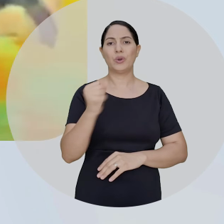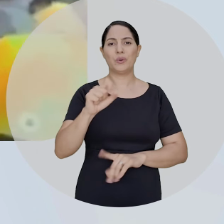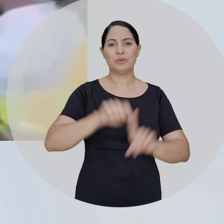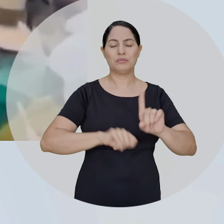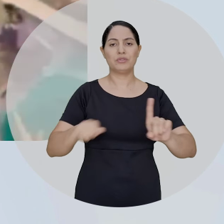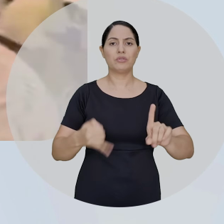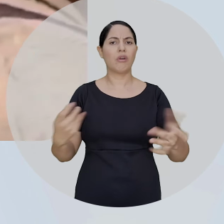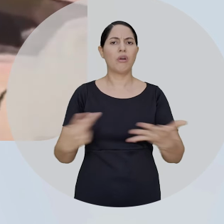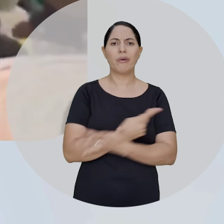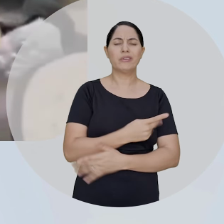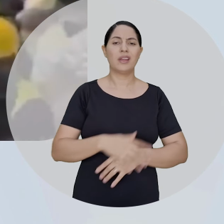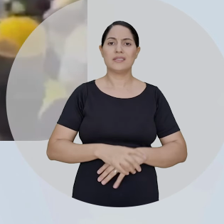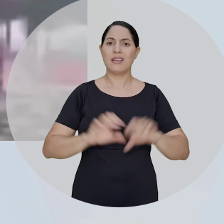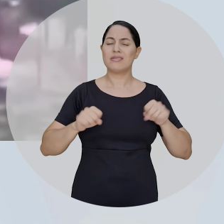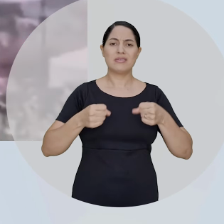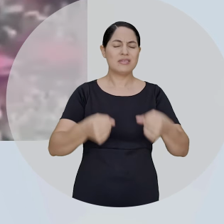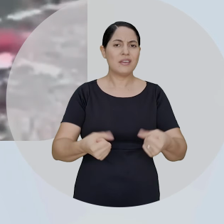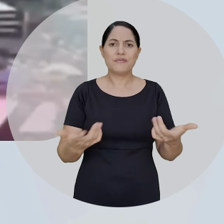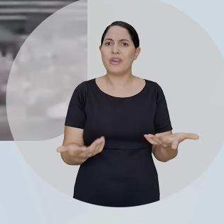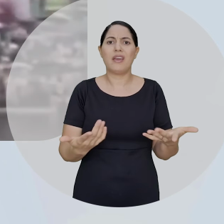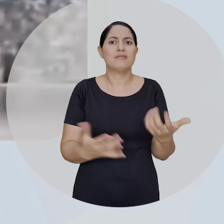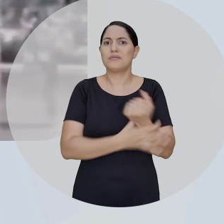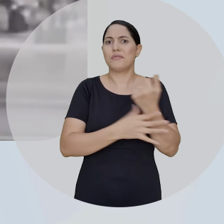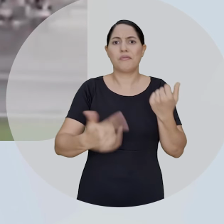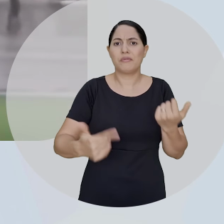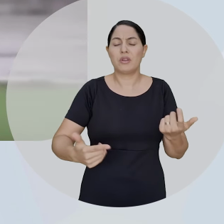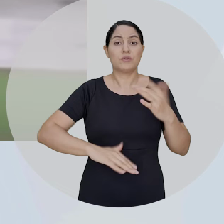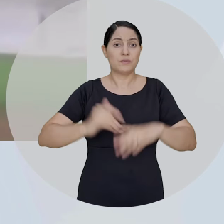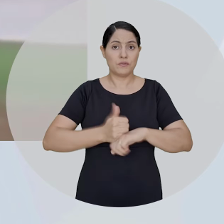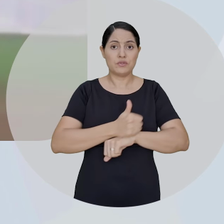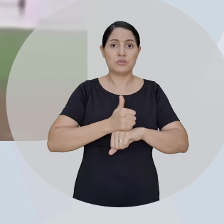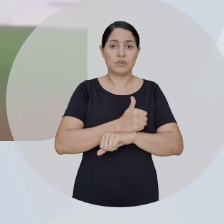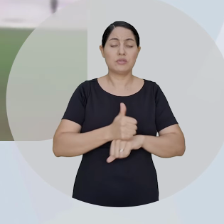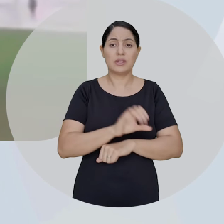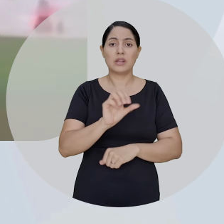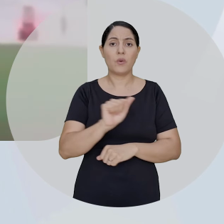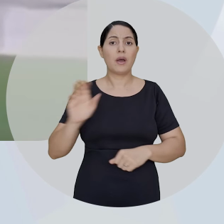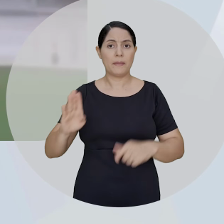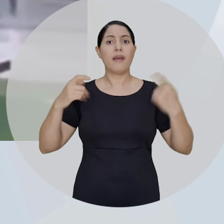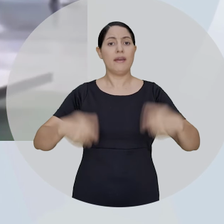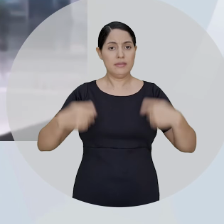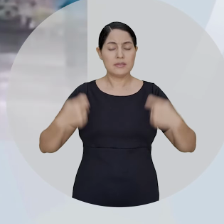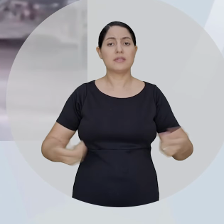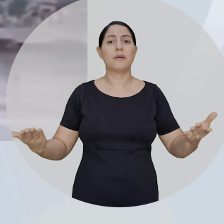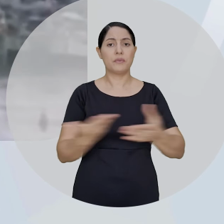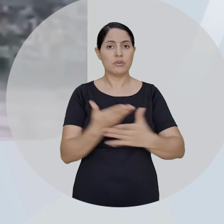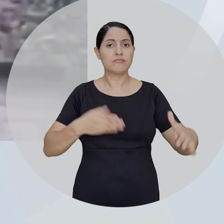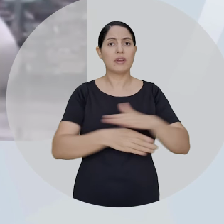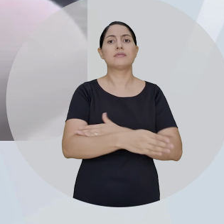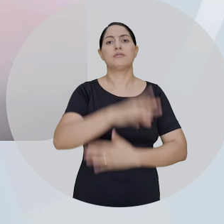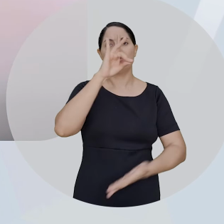relataram cerceamento de defesa e solicitaram que os profissionais regularmente constituídos tivessem acesso integral aos